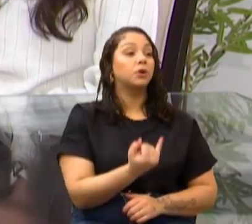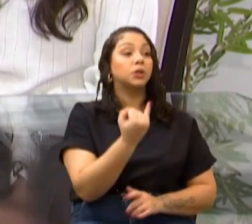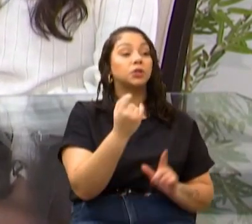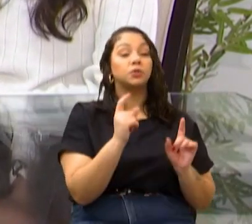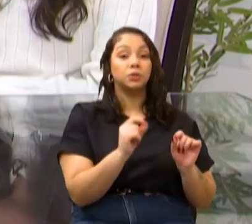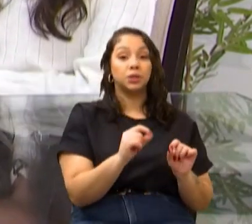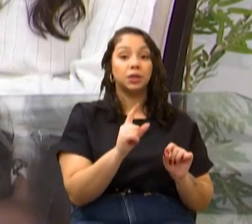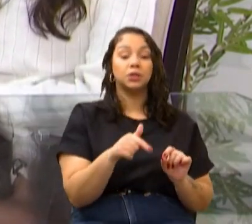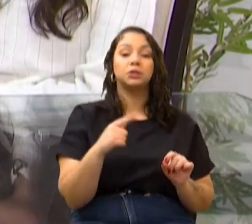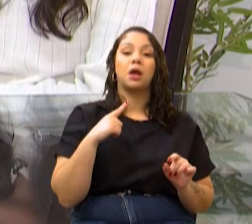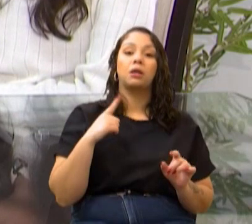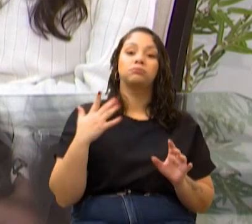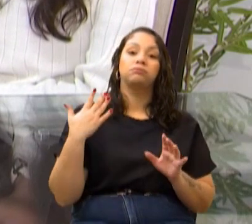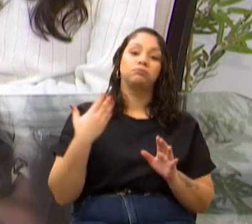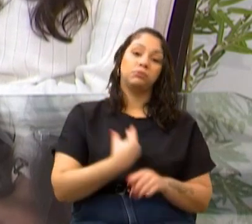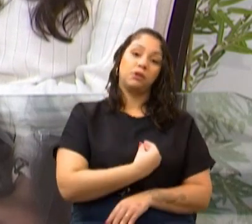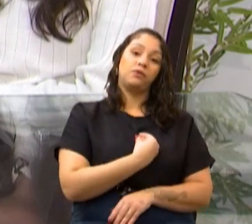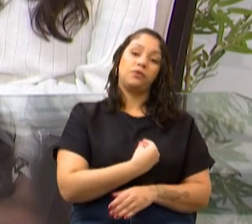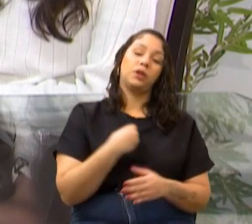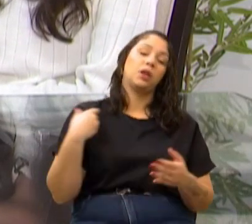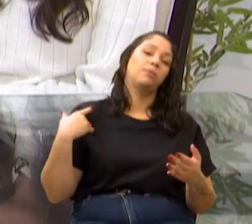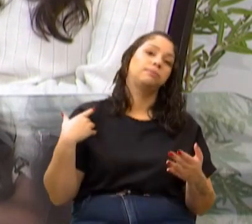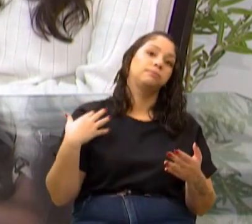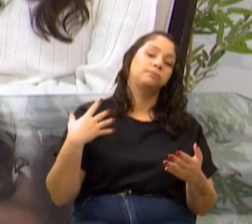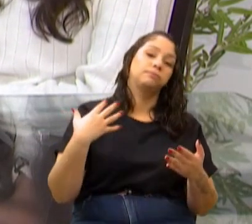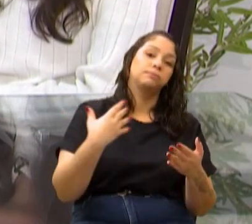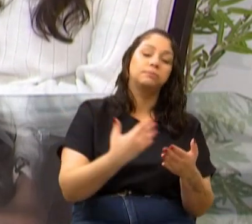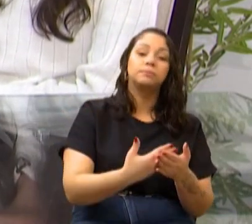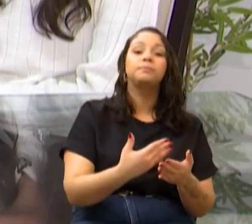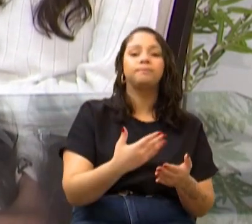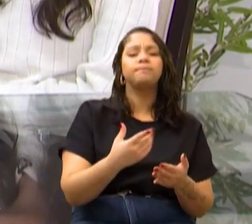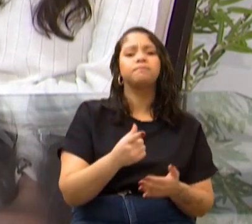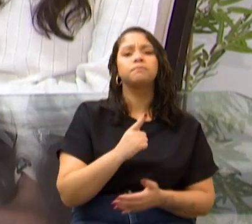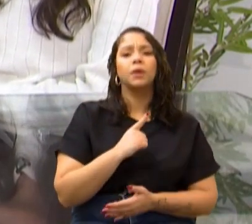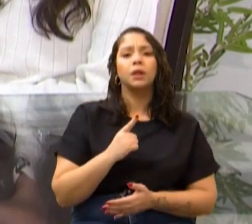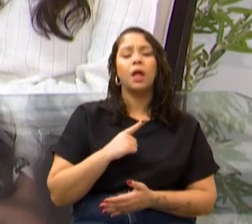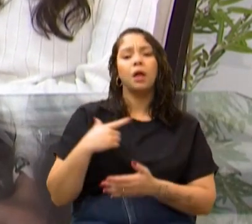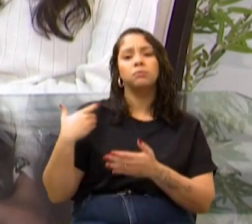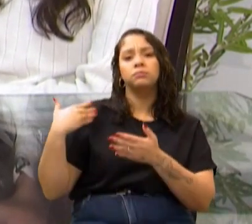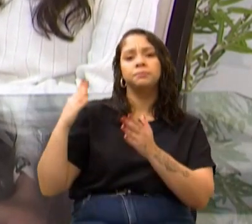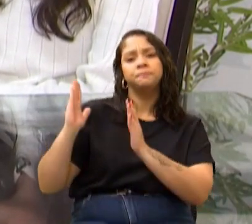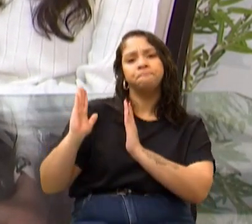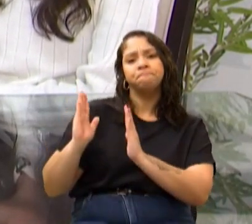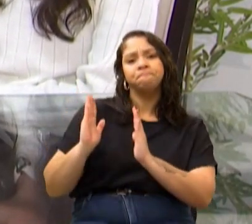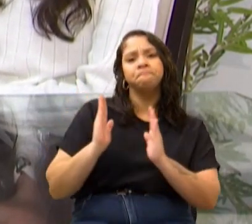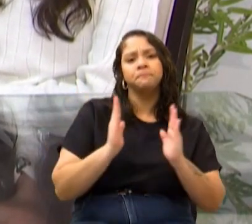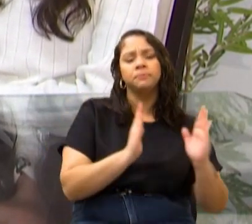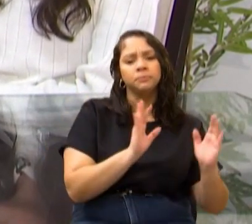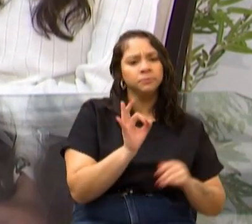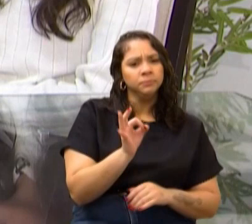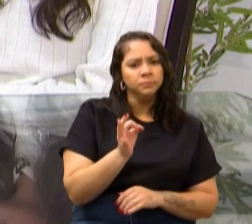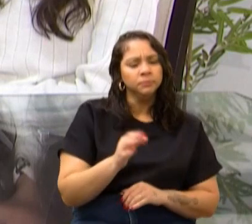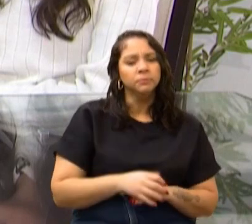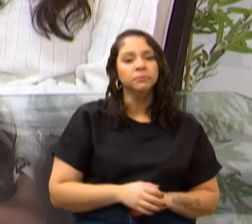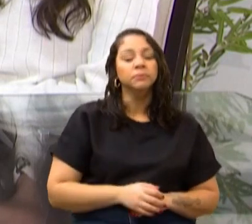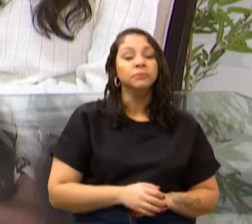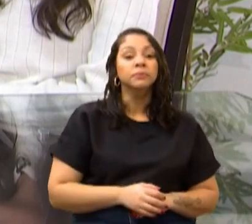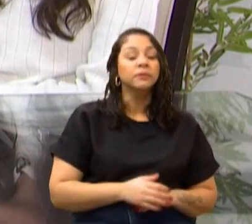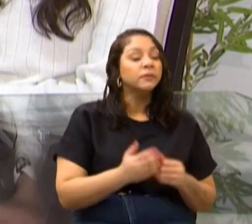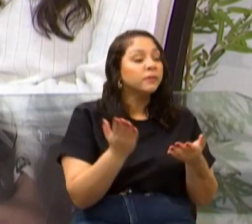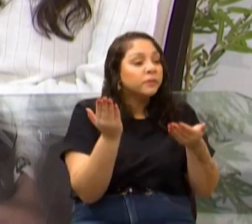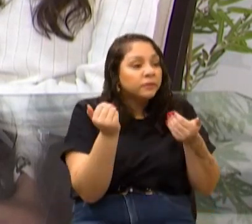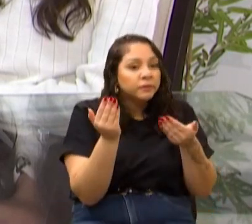importante a gente dizer que ao longo da nossa vida, né, a gente vai passando por diversas